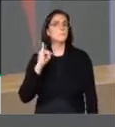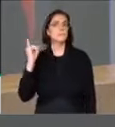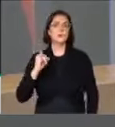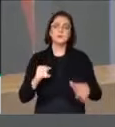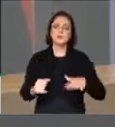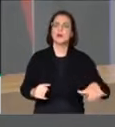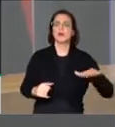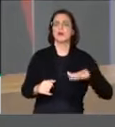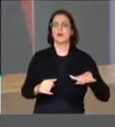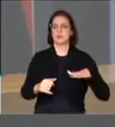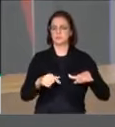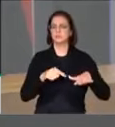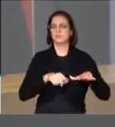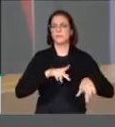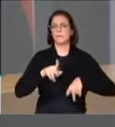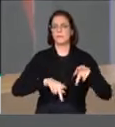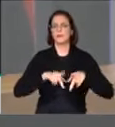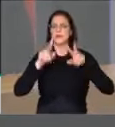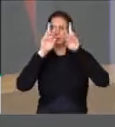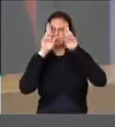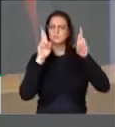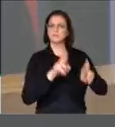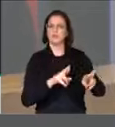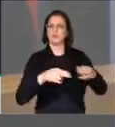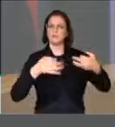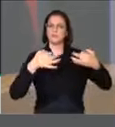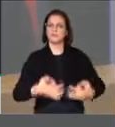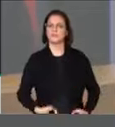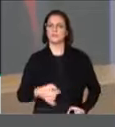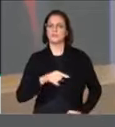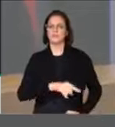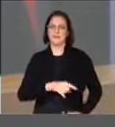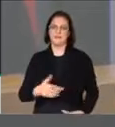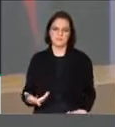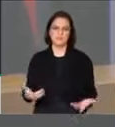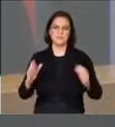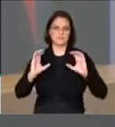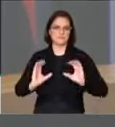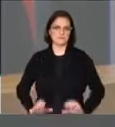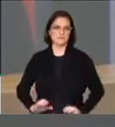o respeito e a dignidade que merecem ter de sua cidadania.